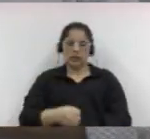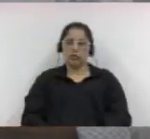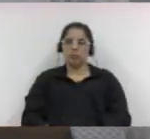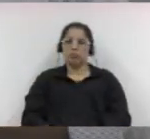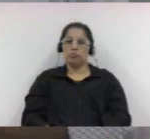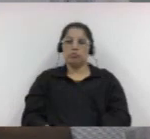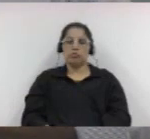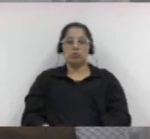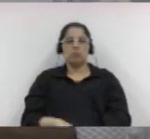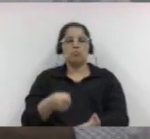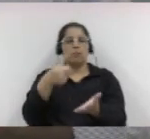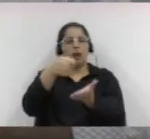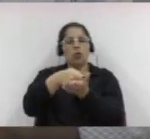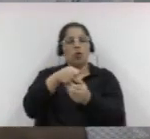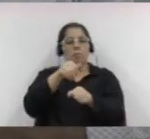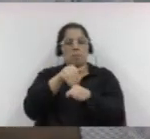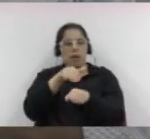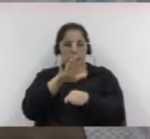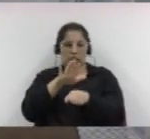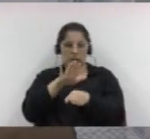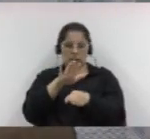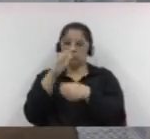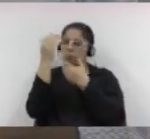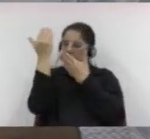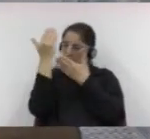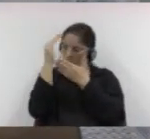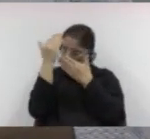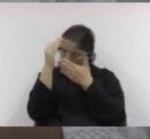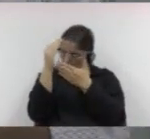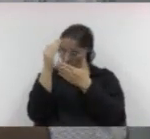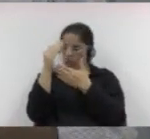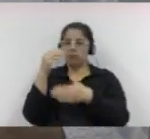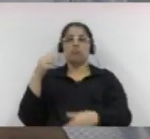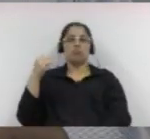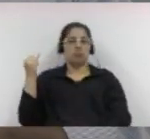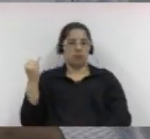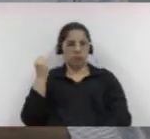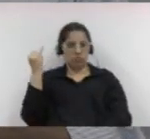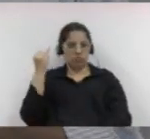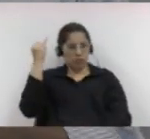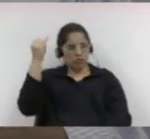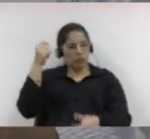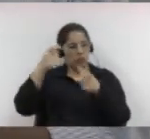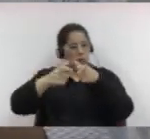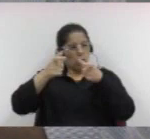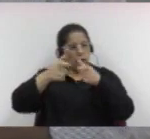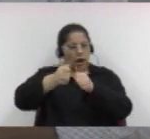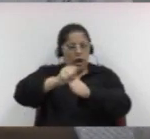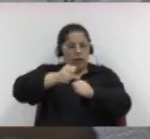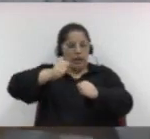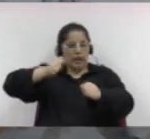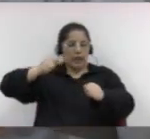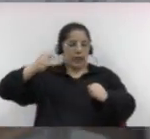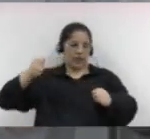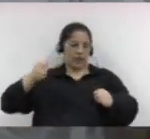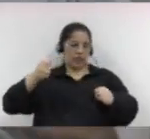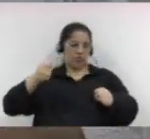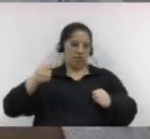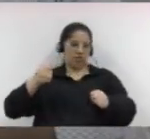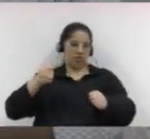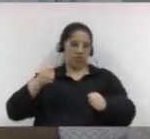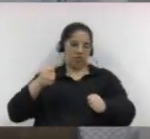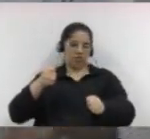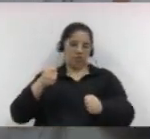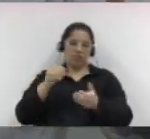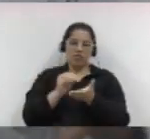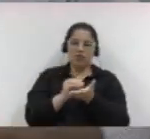a mais lá naquela obra lá. Então, parabéns, presidente, tocar nesse assunto, é muito importante. É um espaço muito grande que está sendo mal